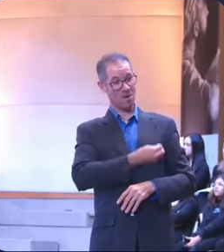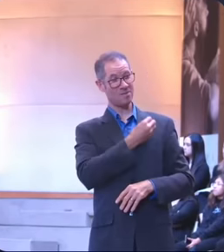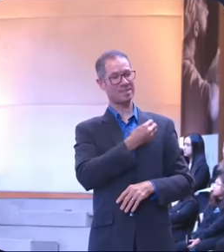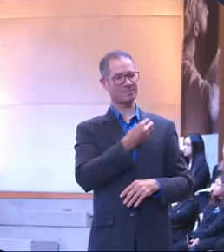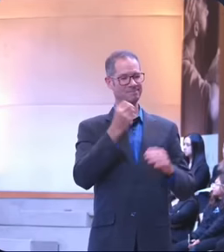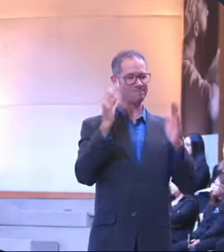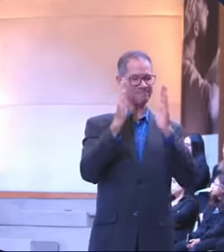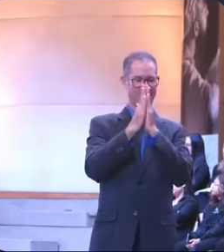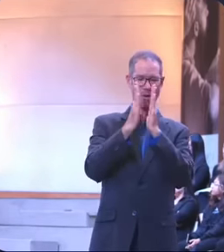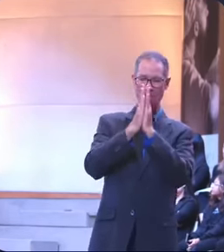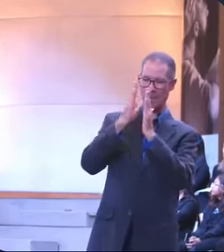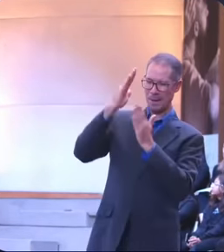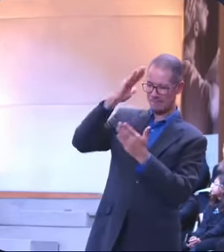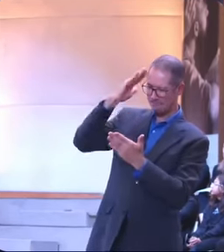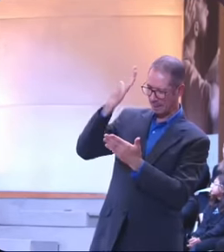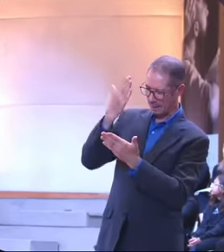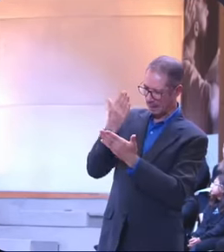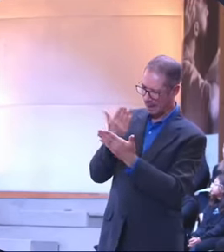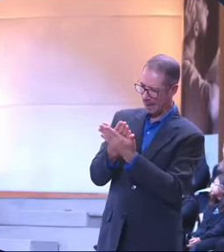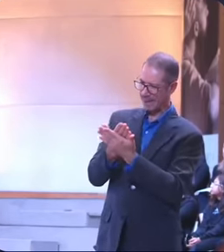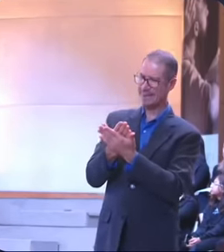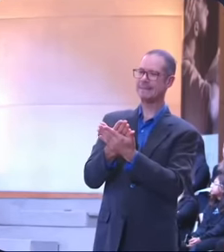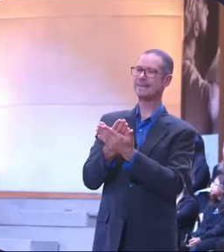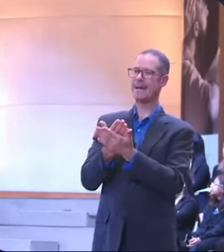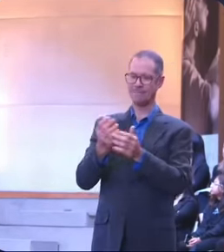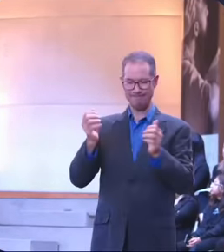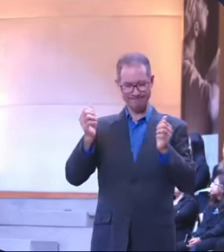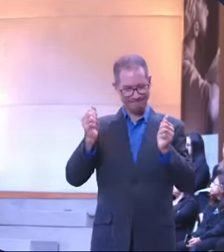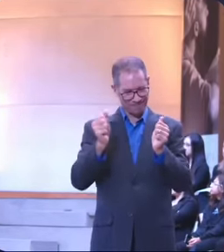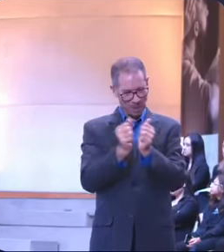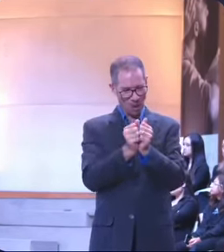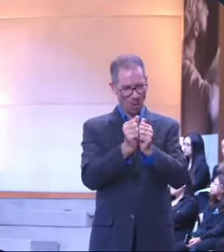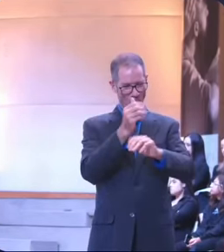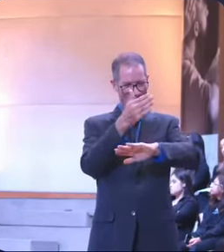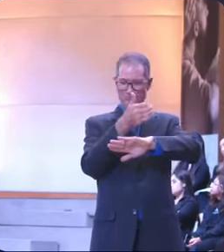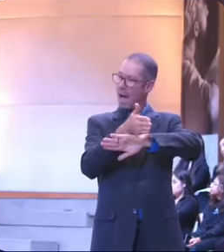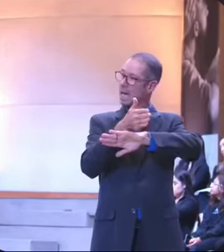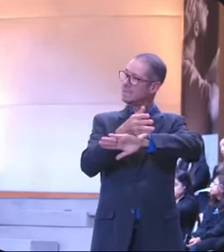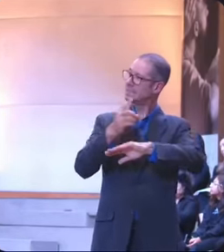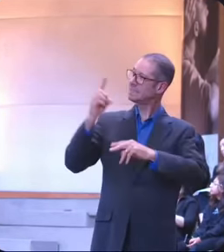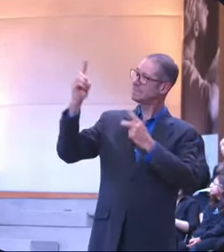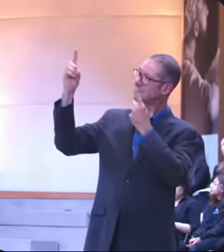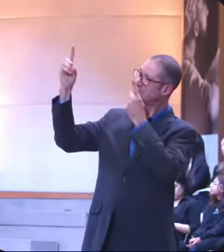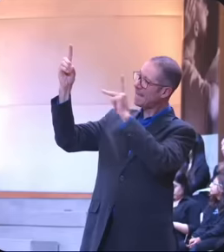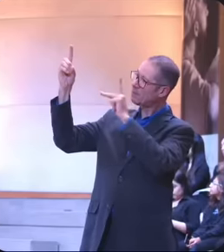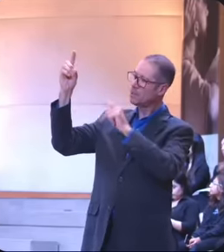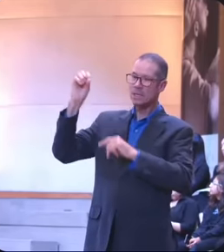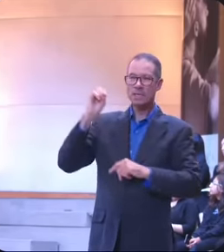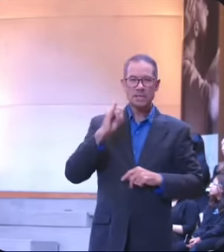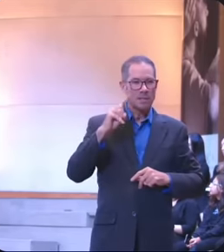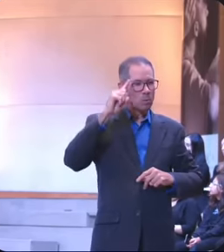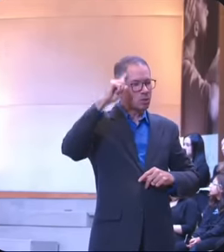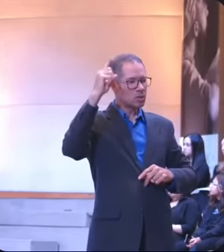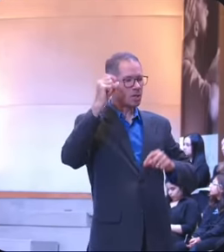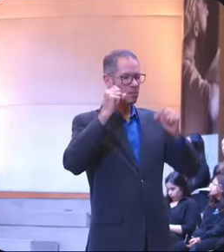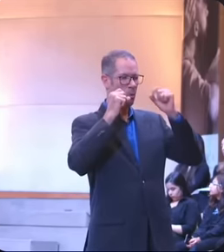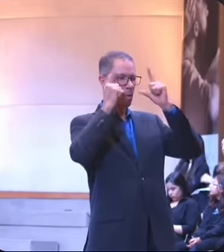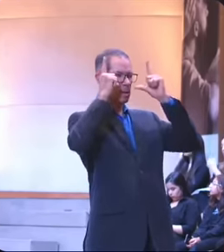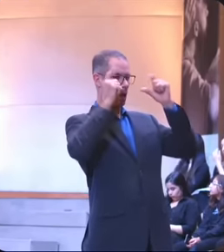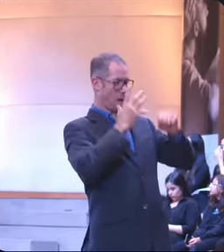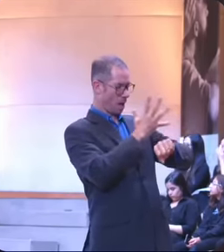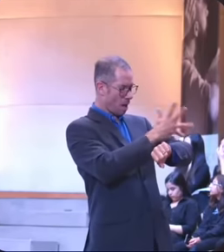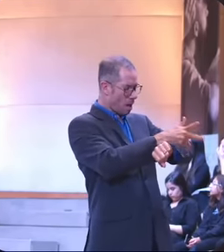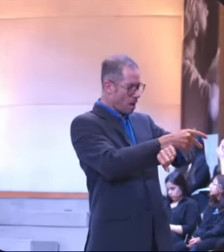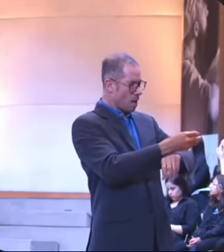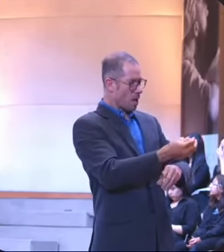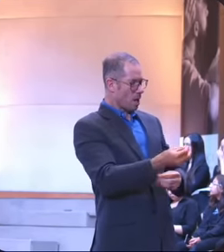orar, creia que faz parte desse mover de Deus. E se um dia você acordar de noite pensando em alguém, ore por